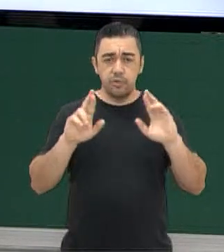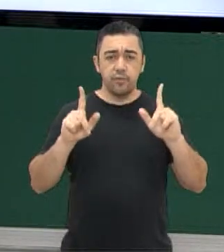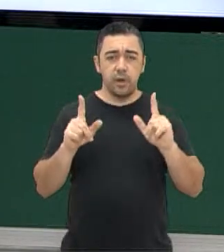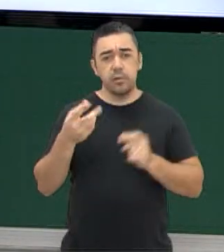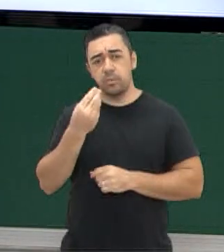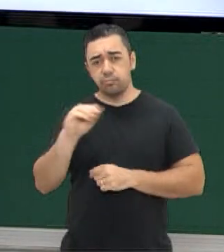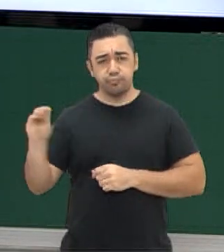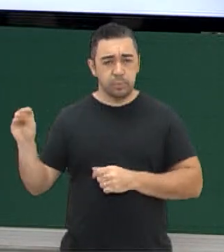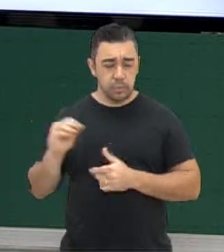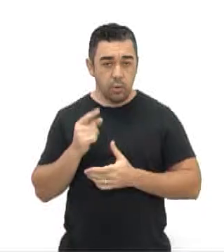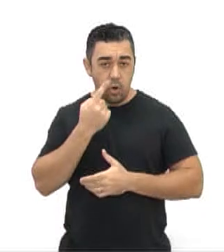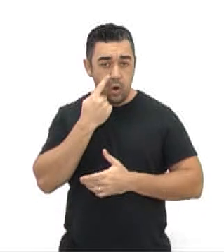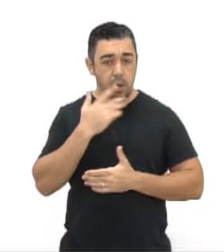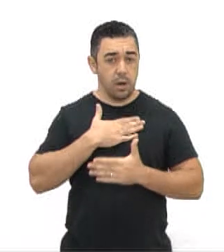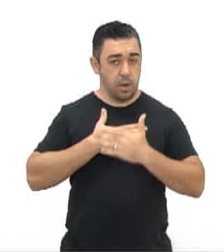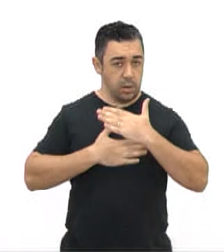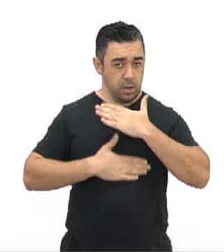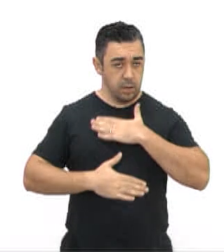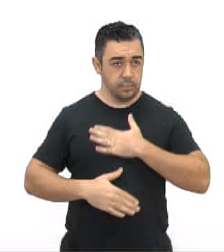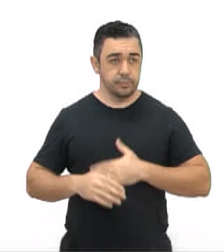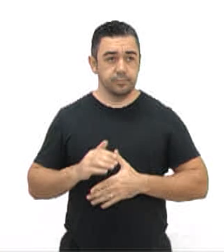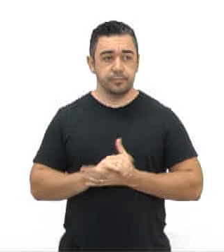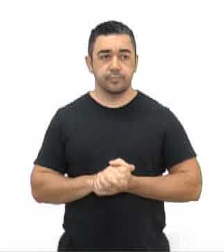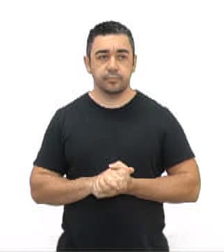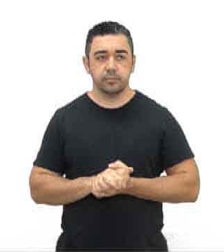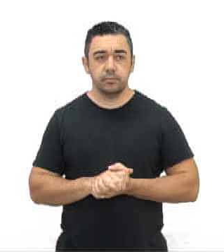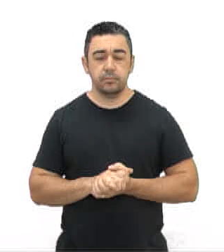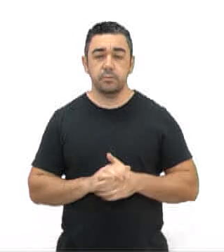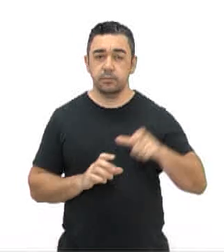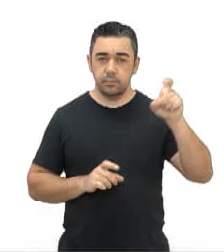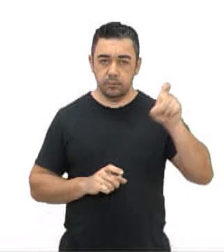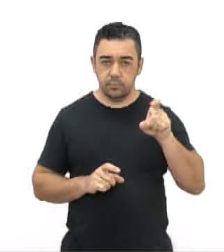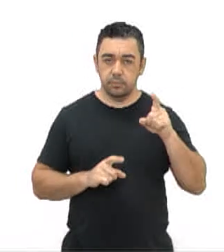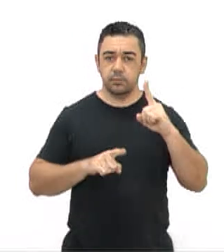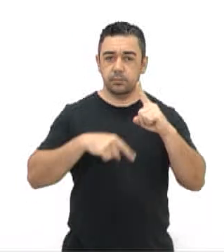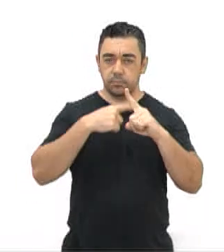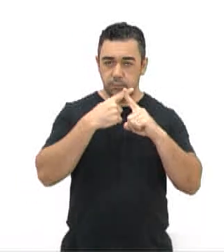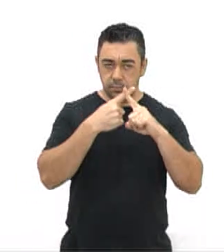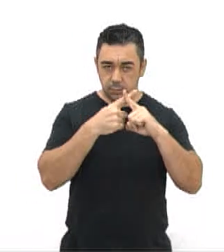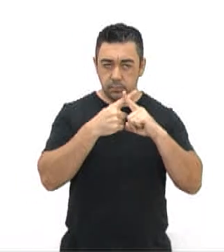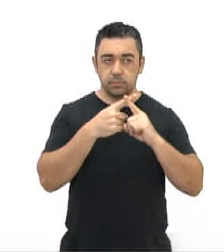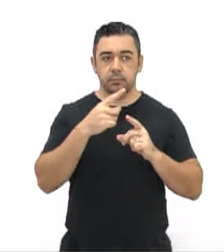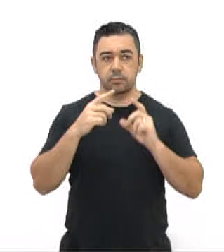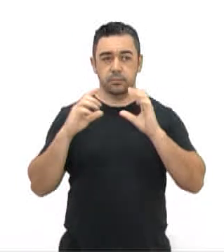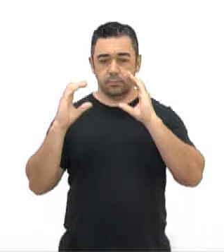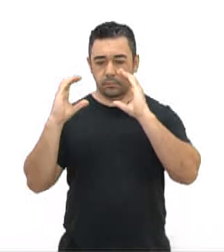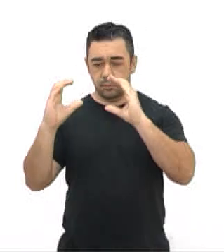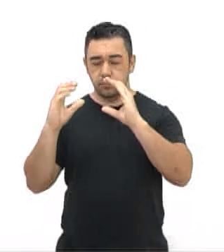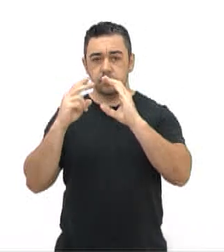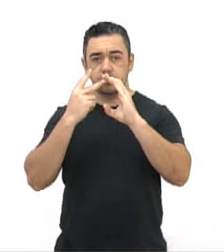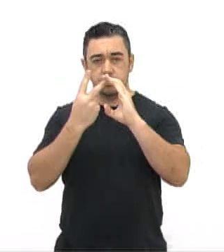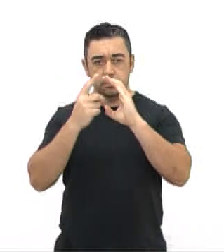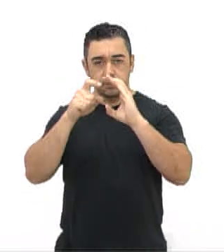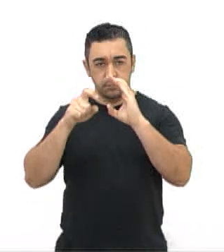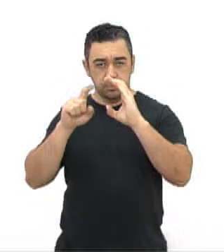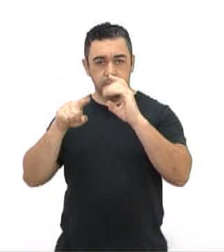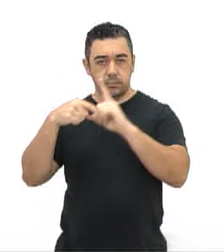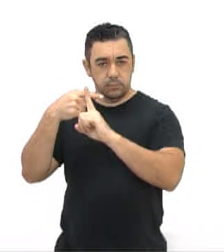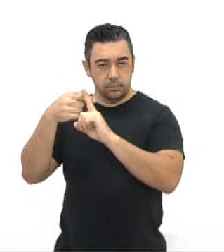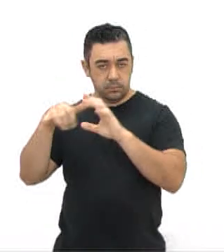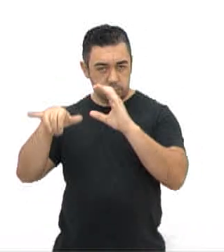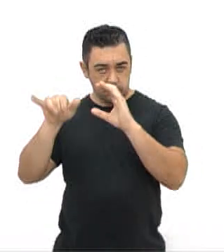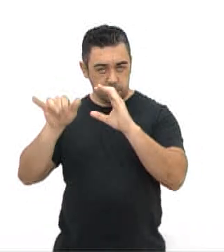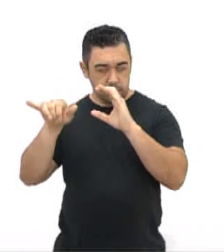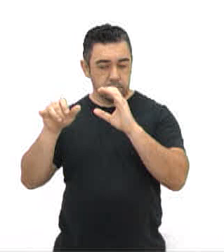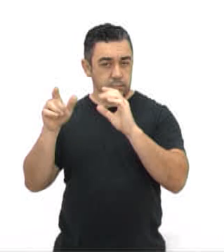vamos olhar com calma isso. A expressão x vezes 2x mais y, que era o que estava representando